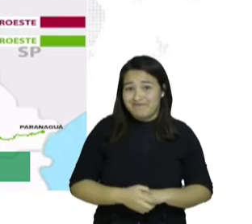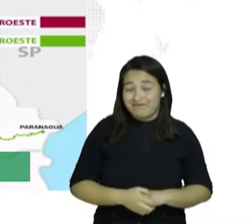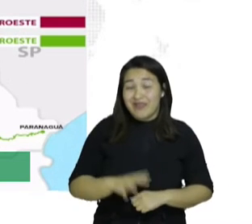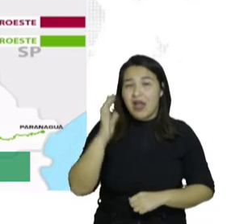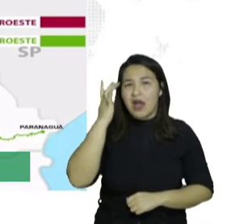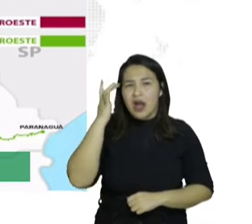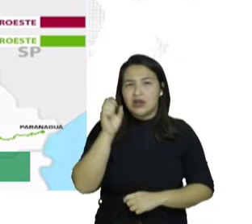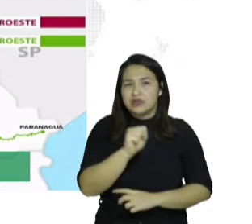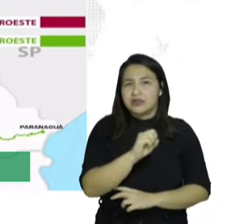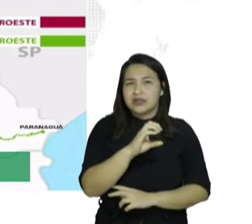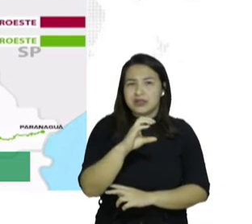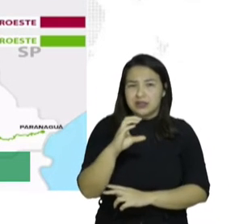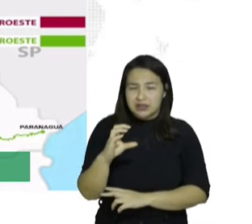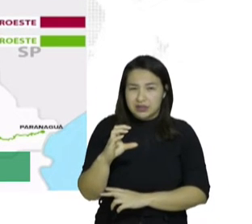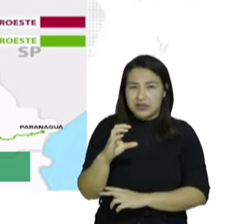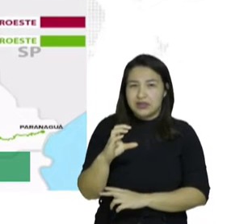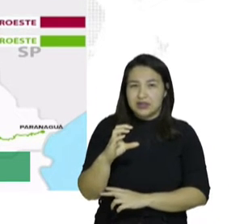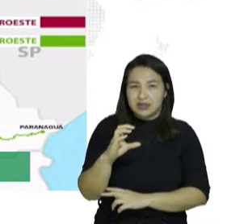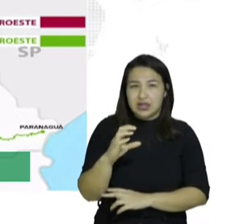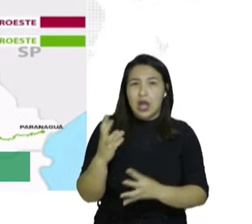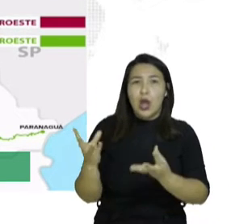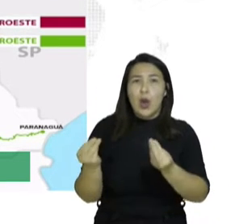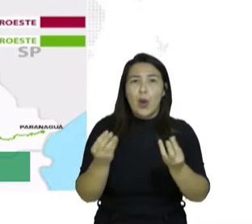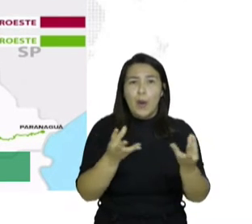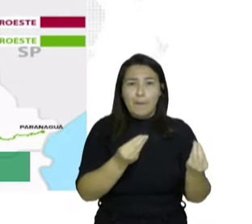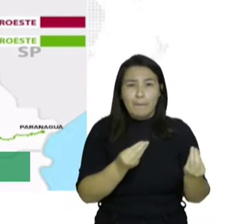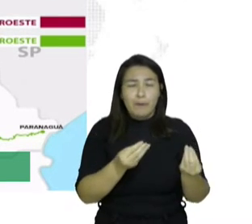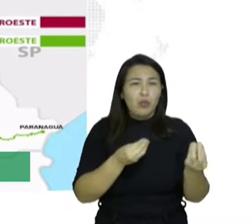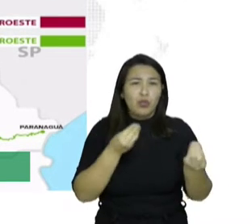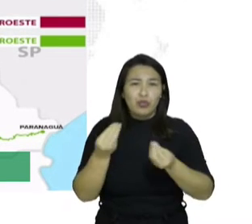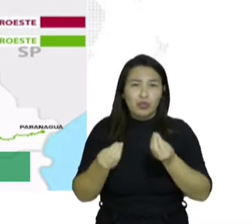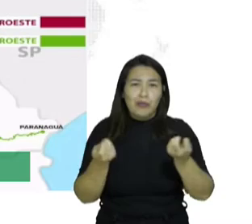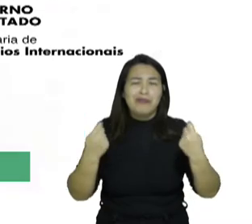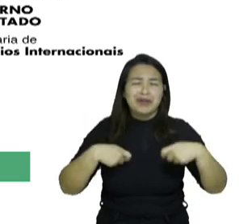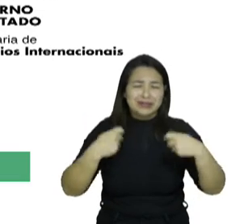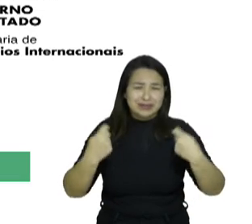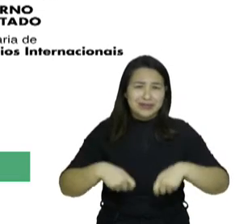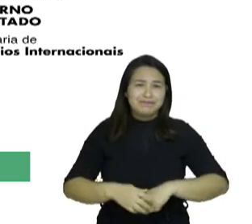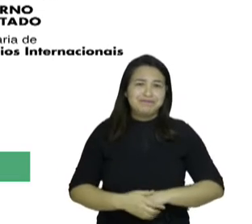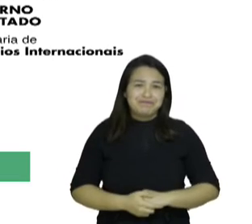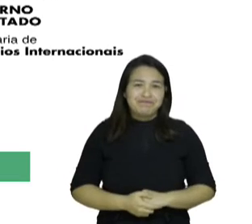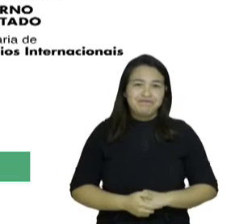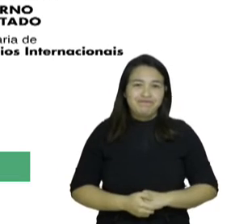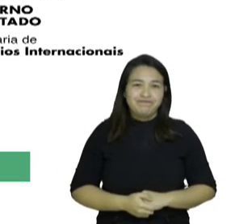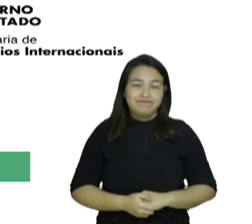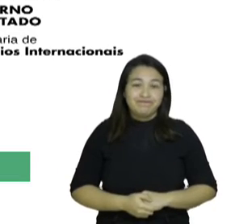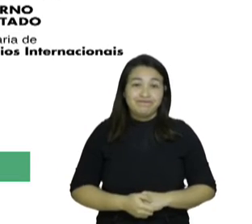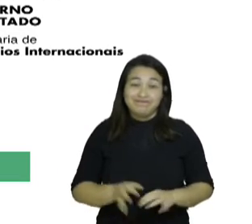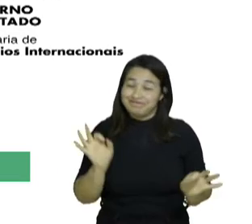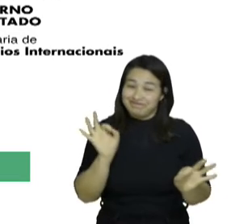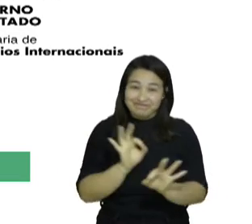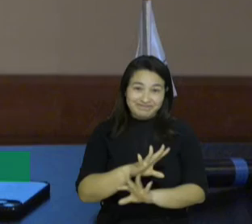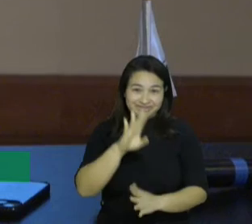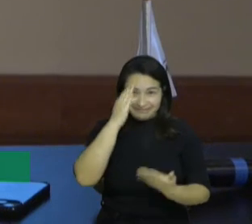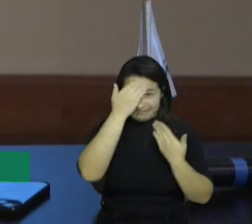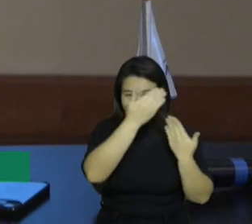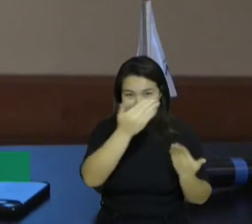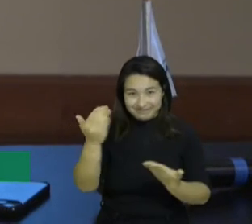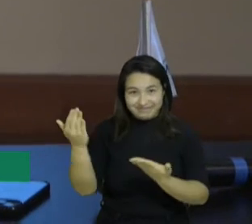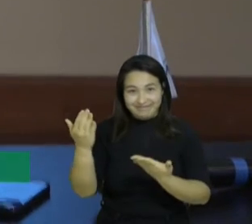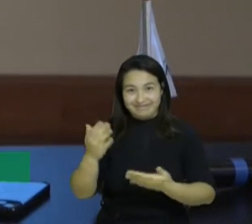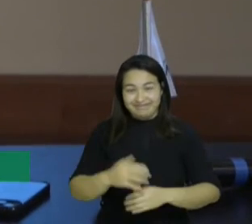Santa Catarina pode se beneficiar muito disso e é isso muito obrigado